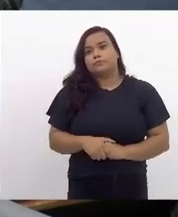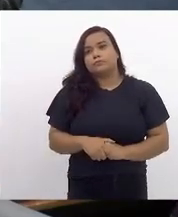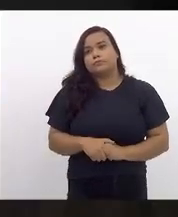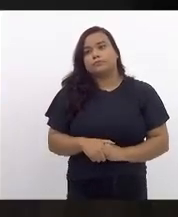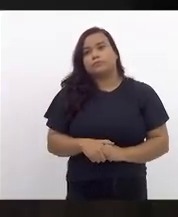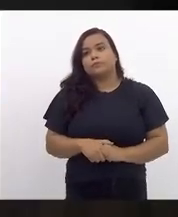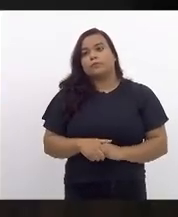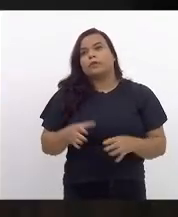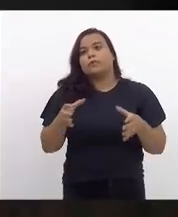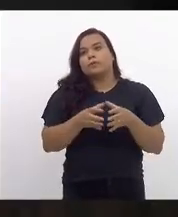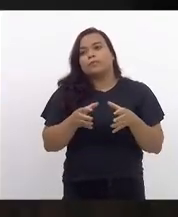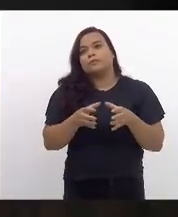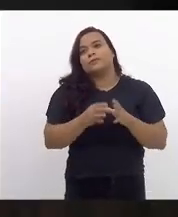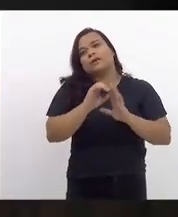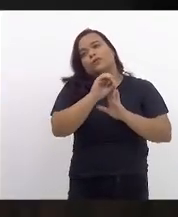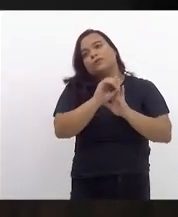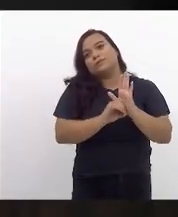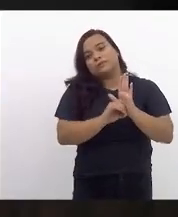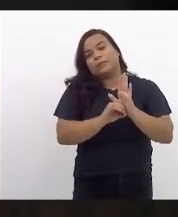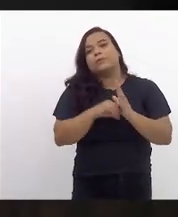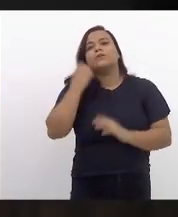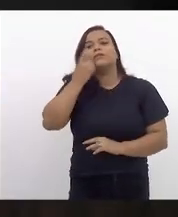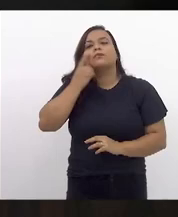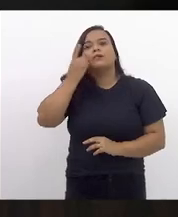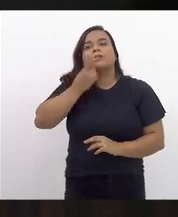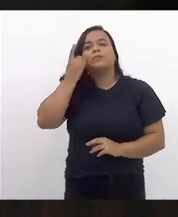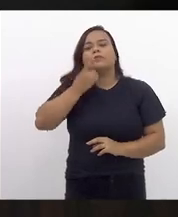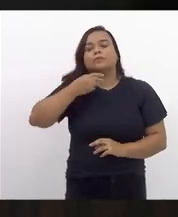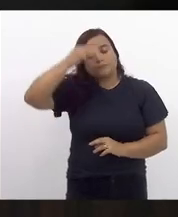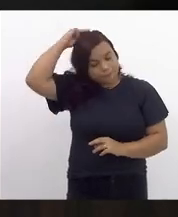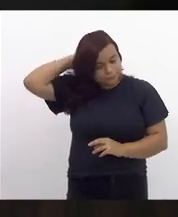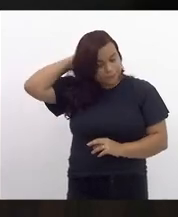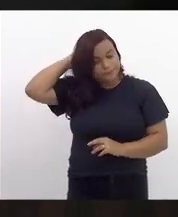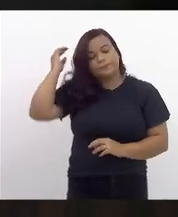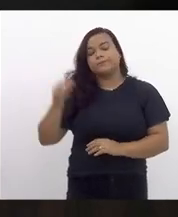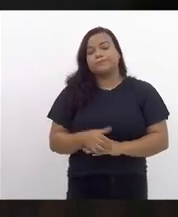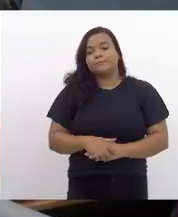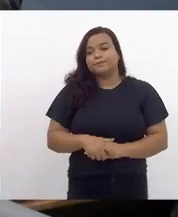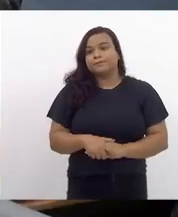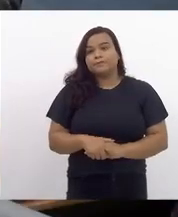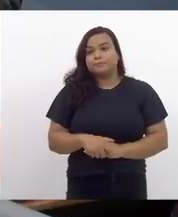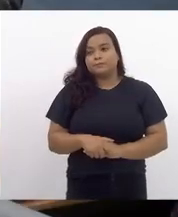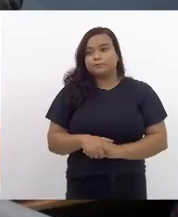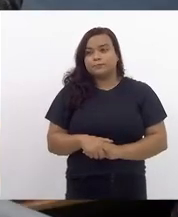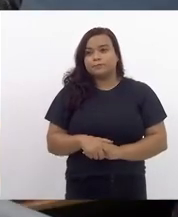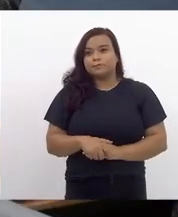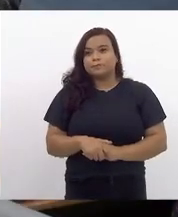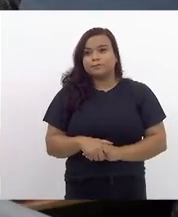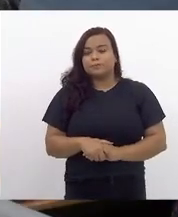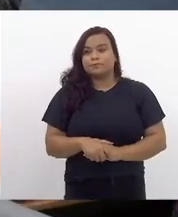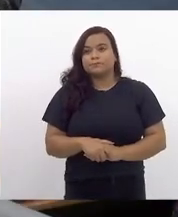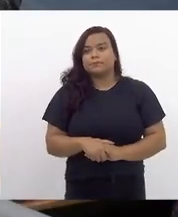Pela Comissão de Orçamento, deputado Márcio Pacheco.